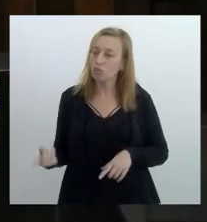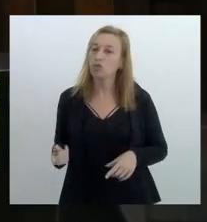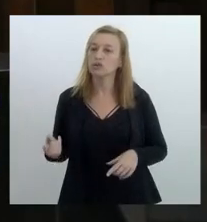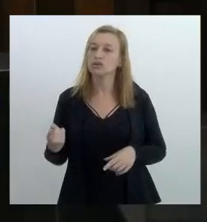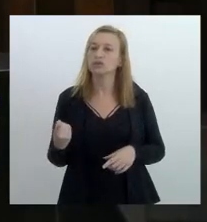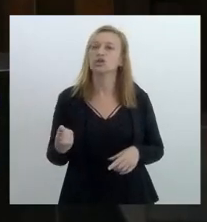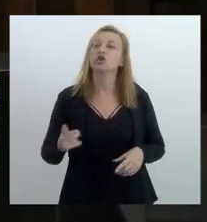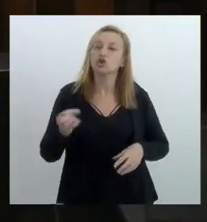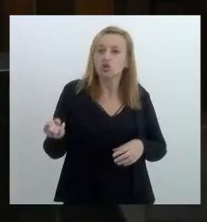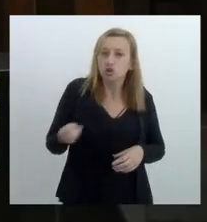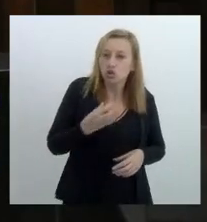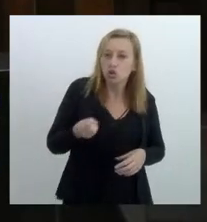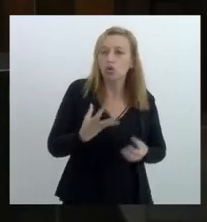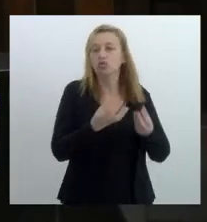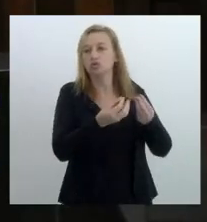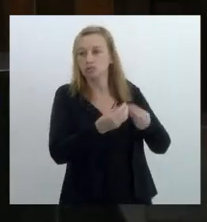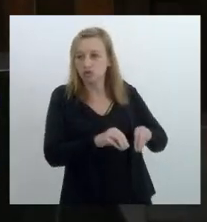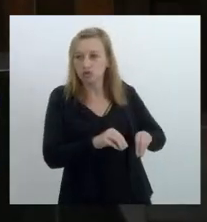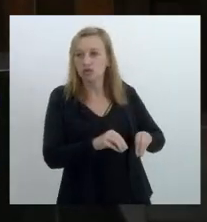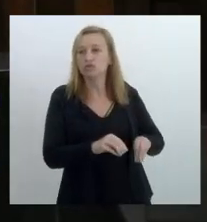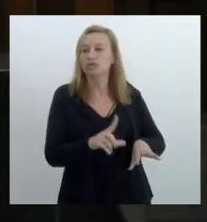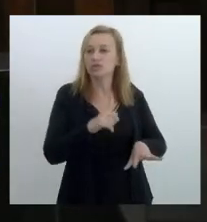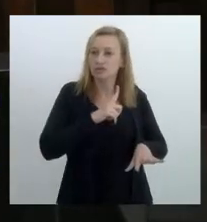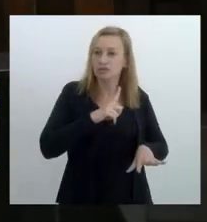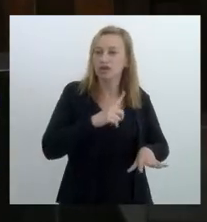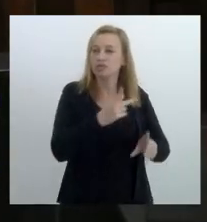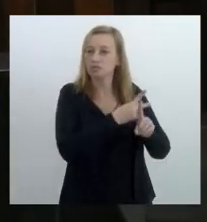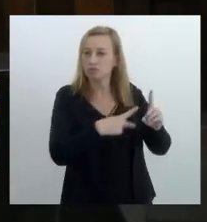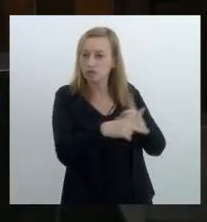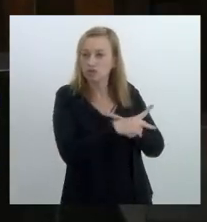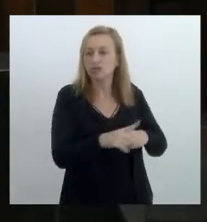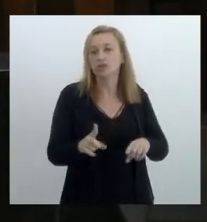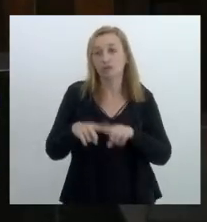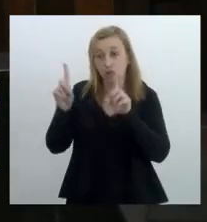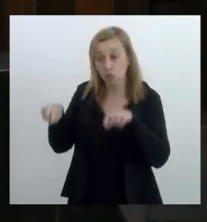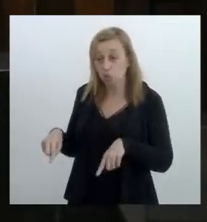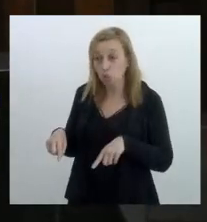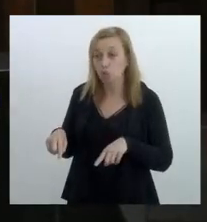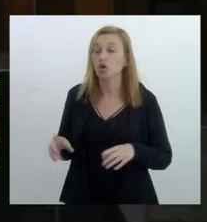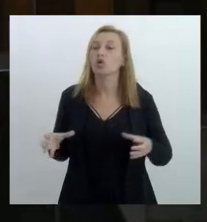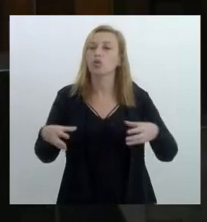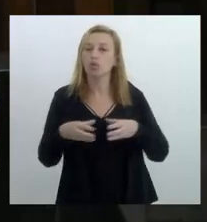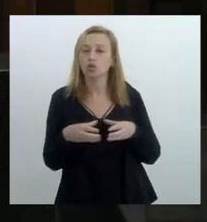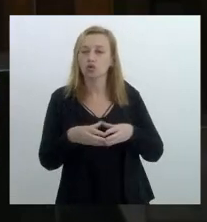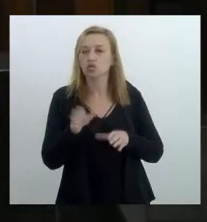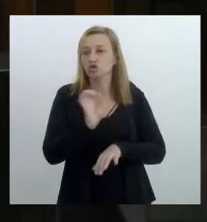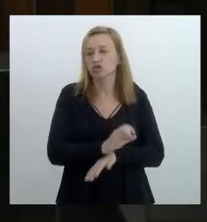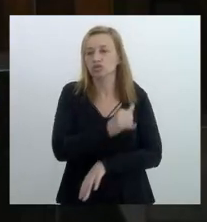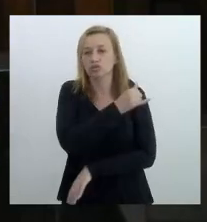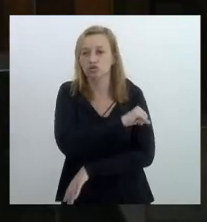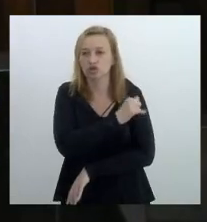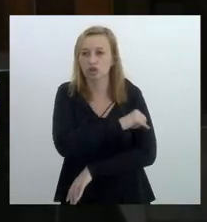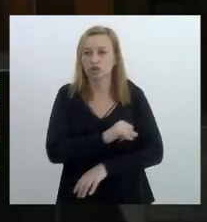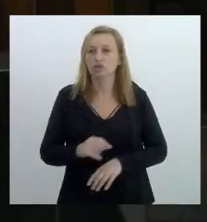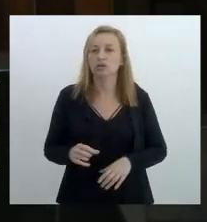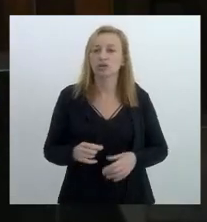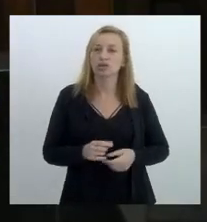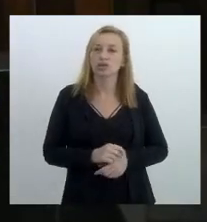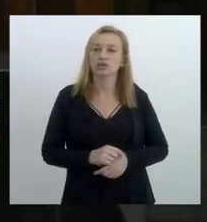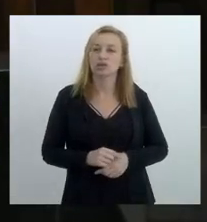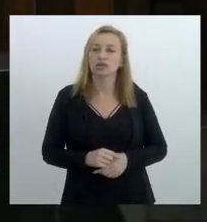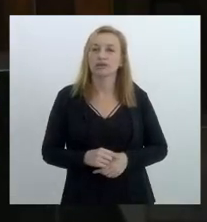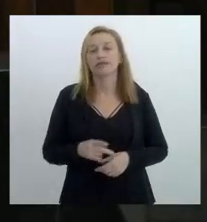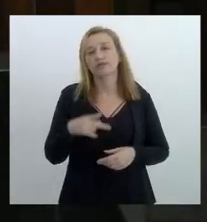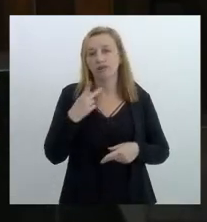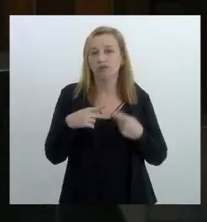isso, novos prejuízos foram dados para o Rio Previdência, para os servidores, para o conjunto do Estado do Rio de Janeiro, alimentando o